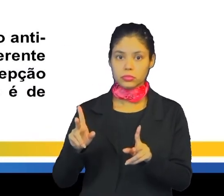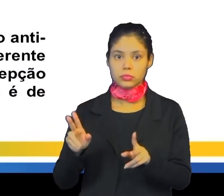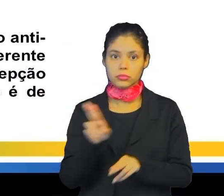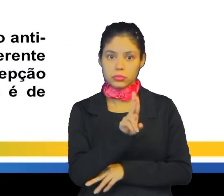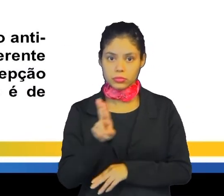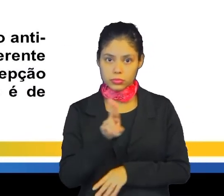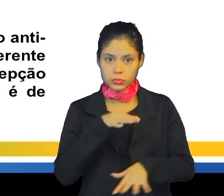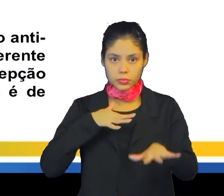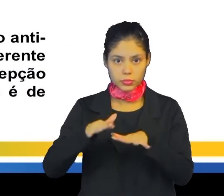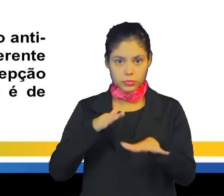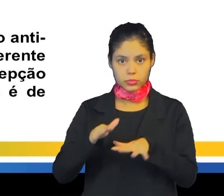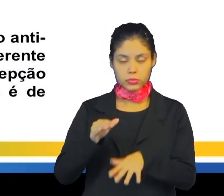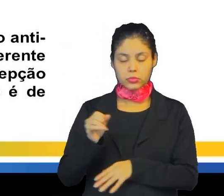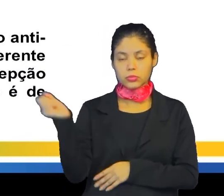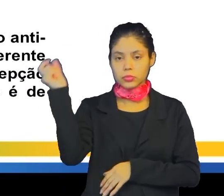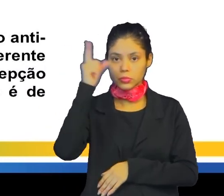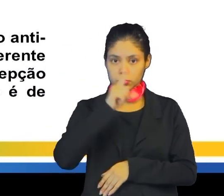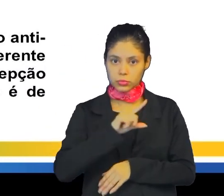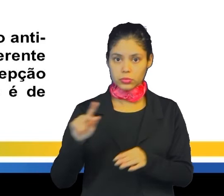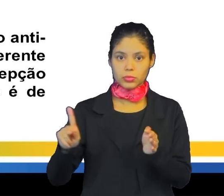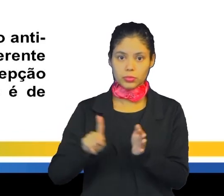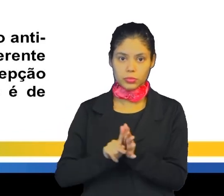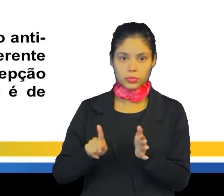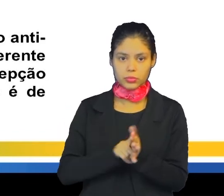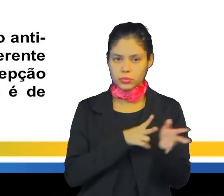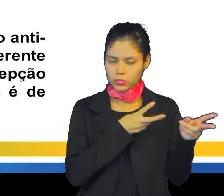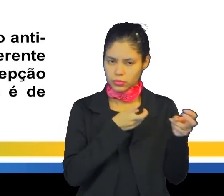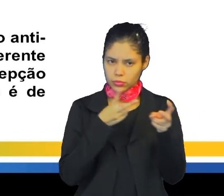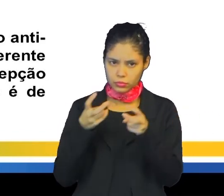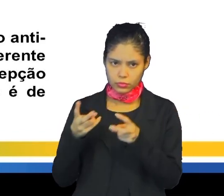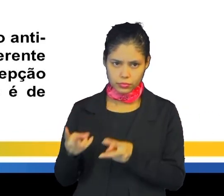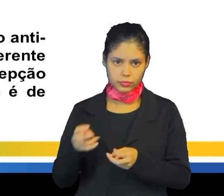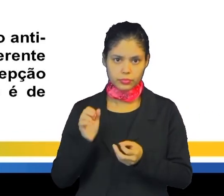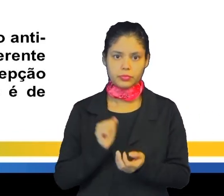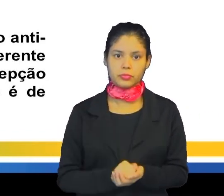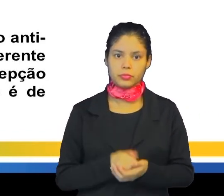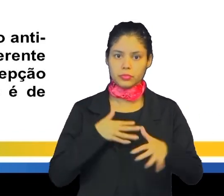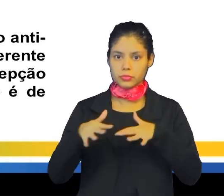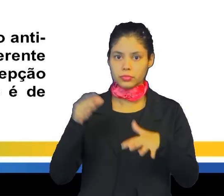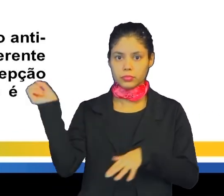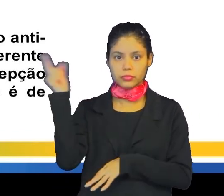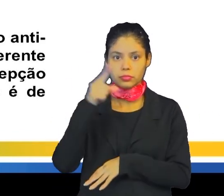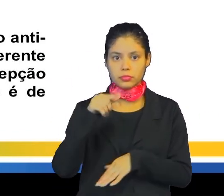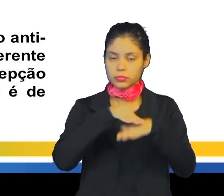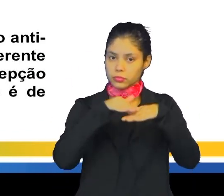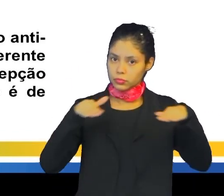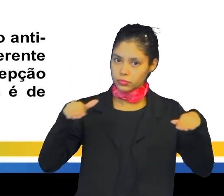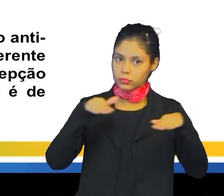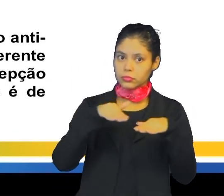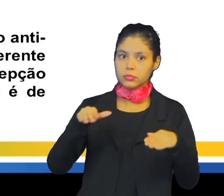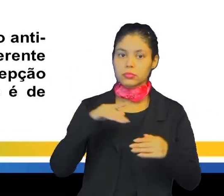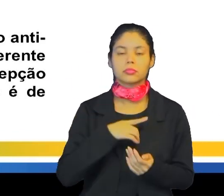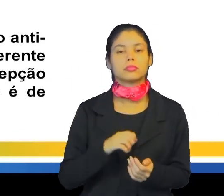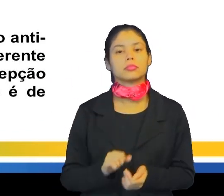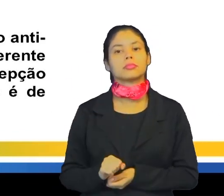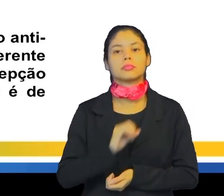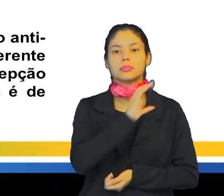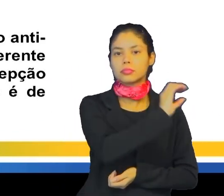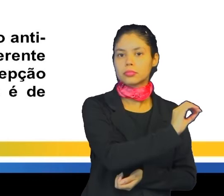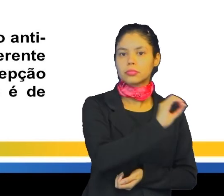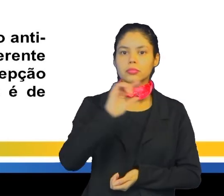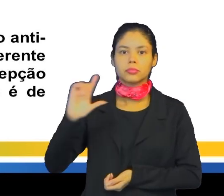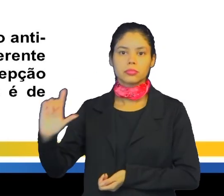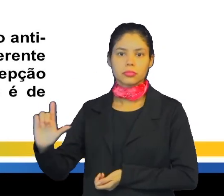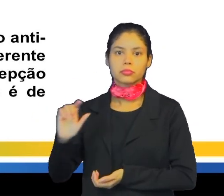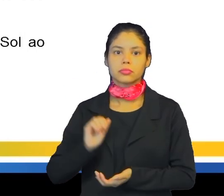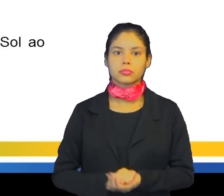fenômeno é diferente chamado o movimento aparente do Sol ou seja a percepção do movimento solar e visto da superfície terrestre que é de Leste